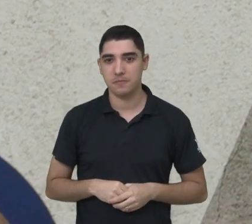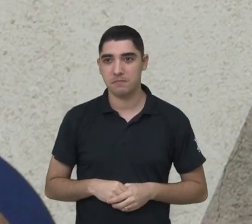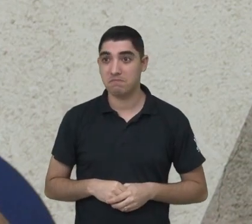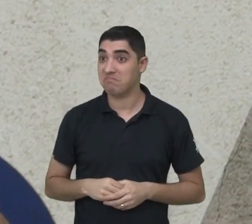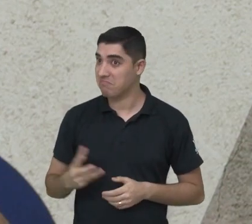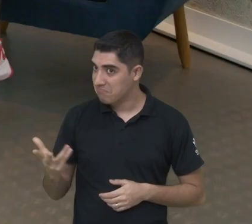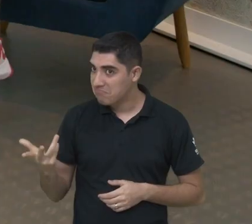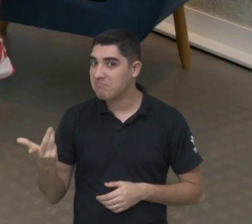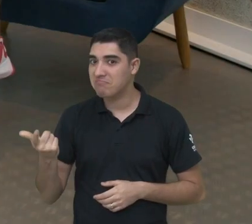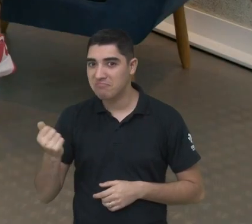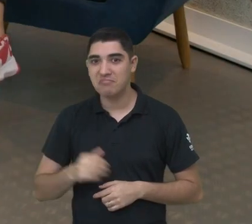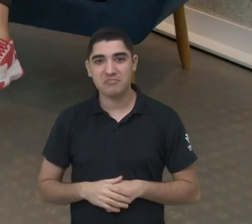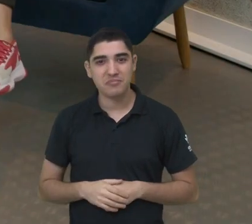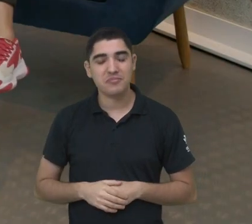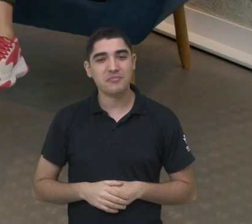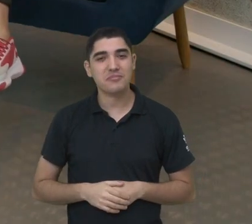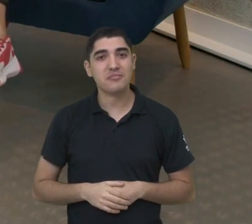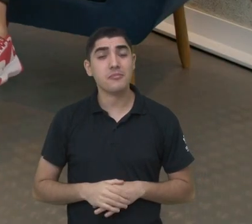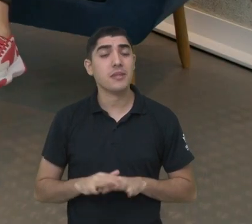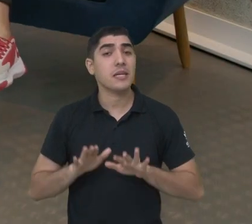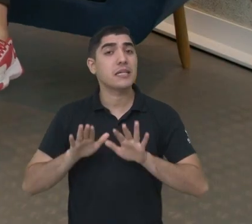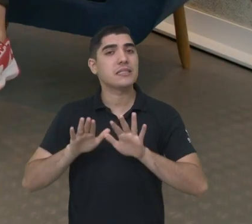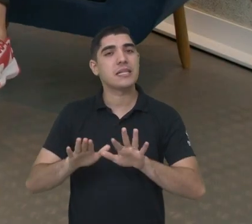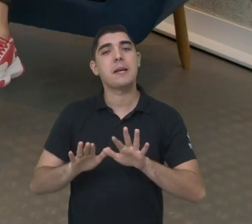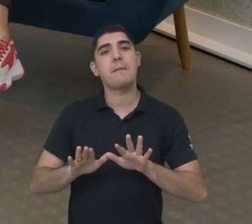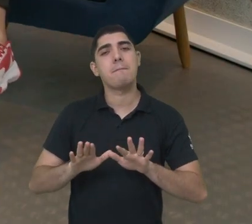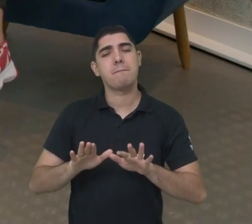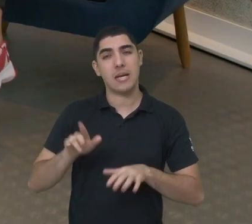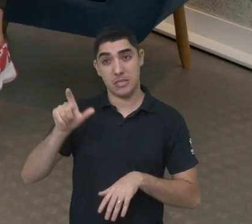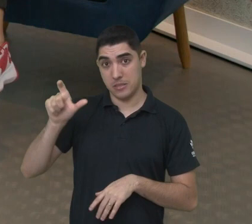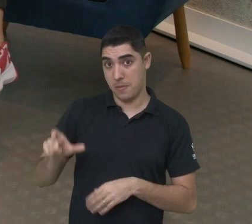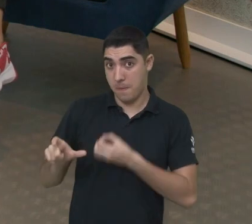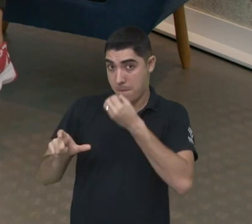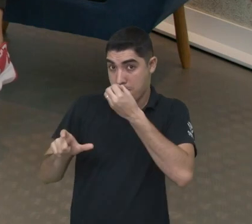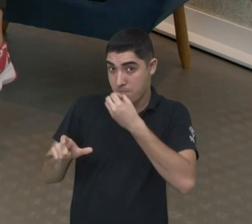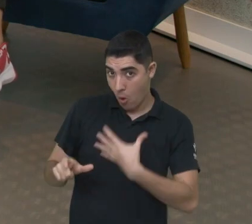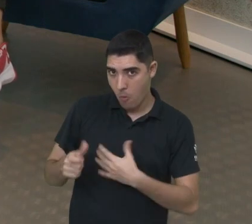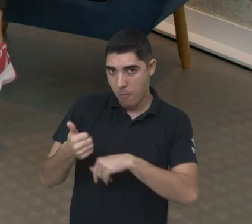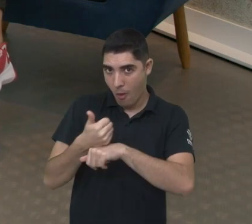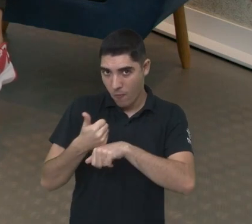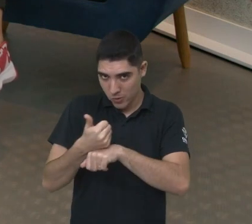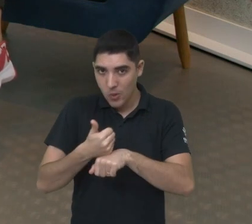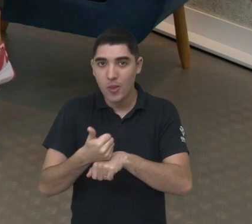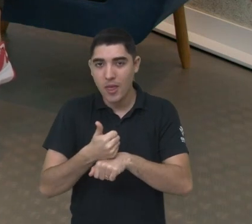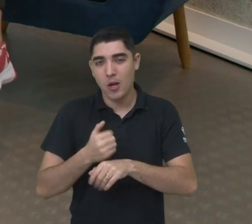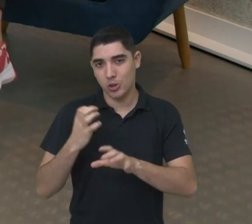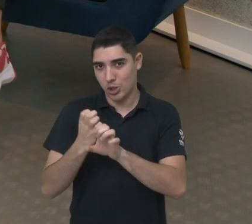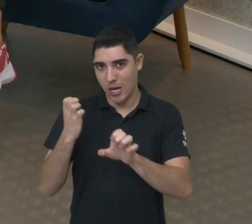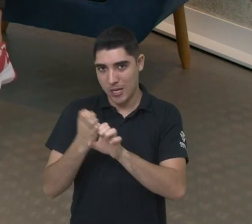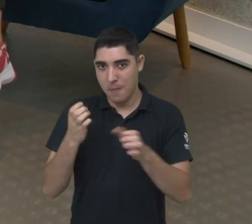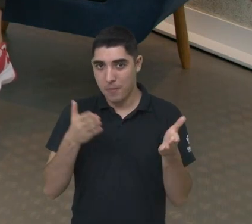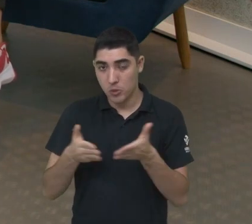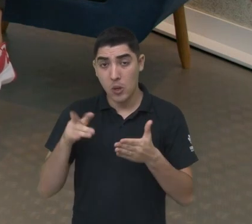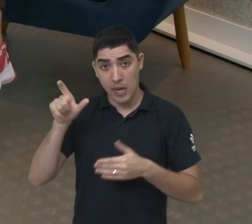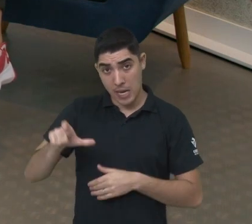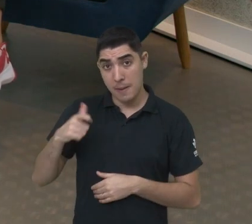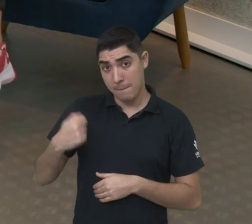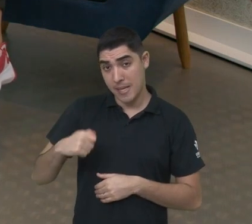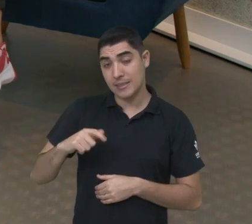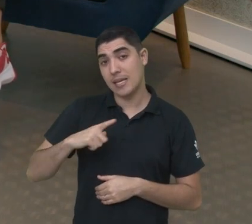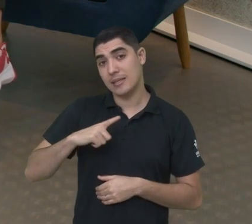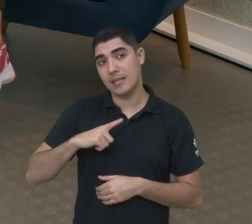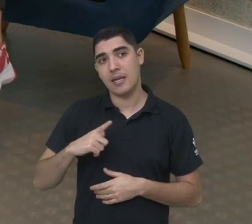Maravilha. Ótimo encerramento. Mas para ele ser um bom profissional, né, de engenharia e produção, ele precisa ter